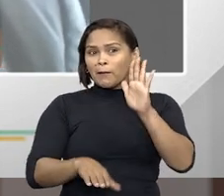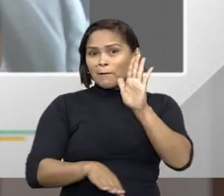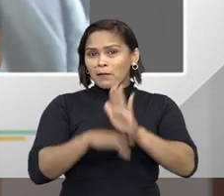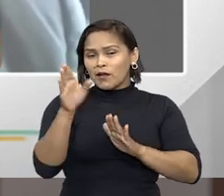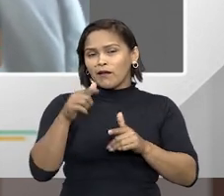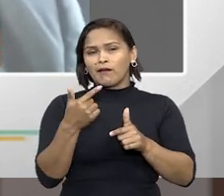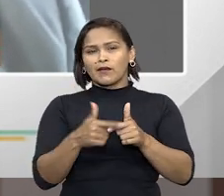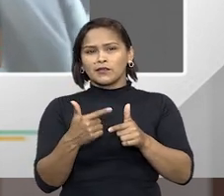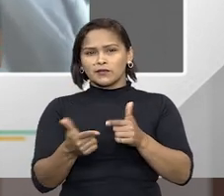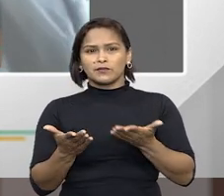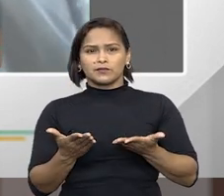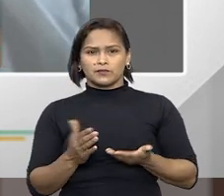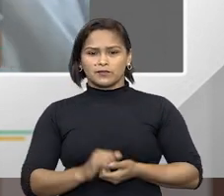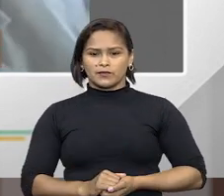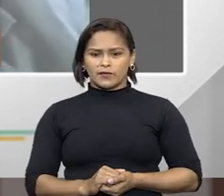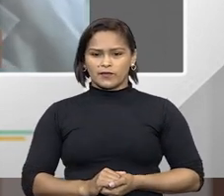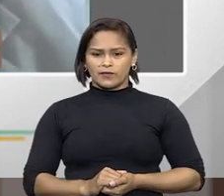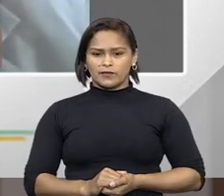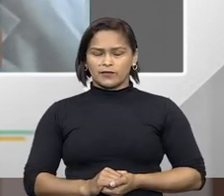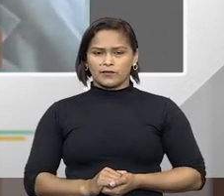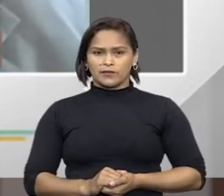à